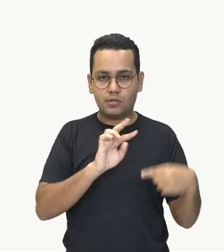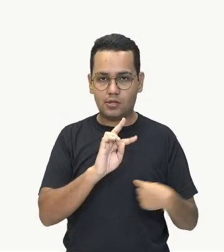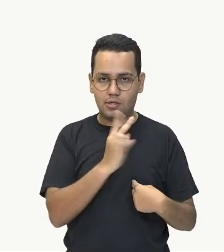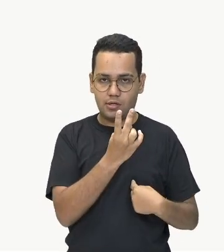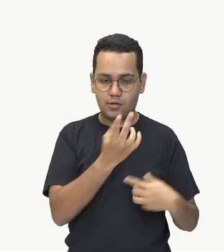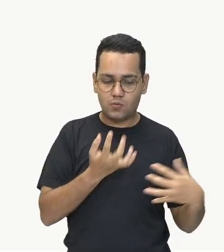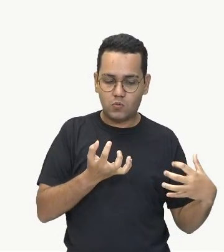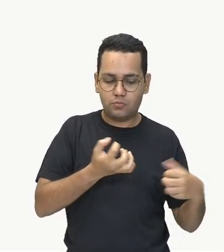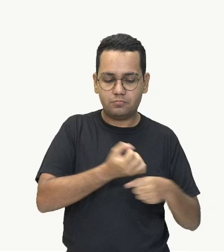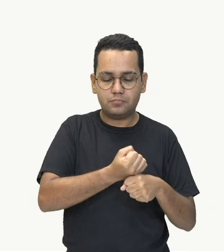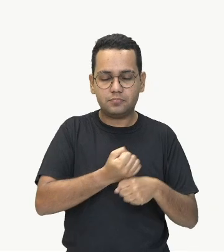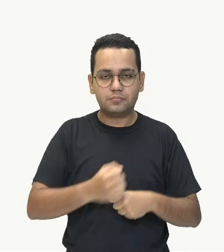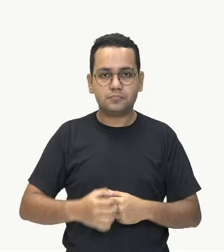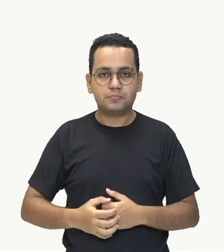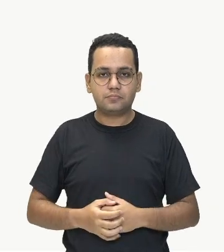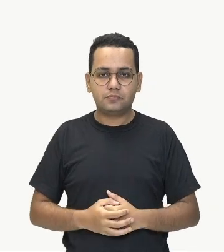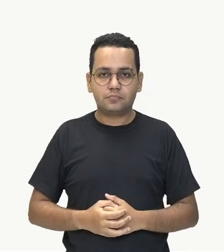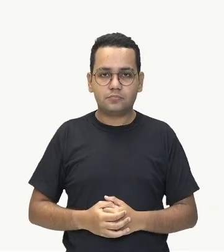o valor